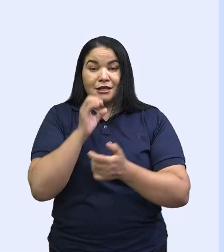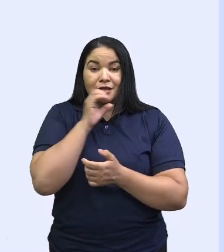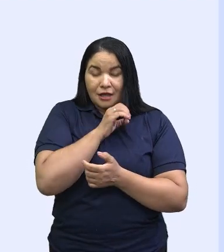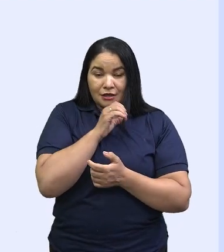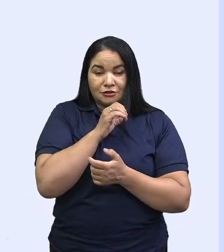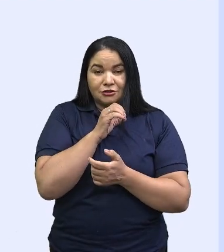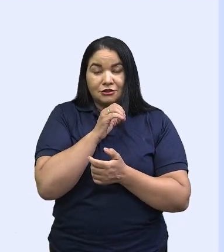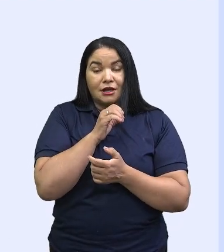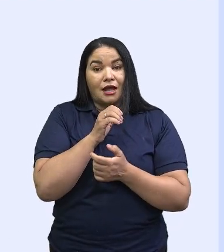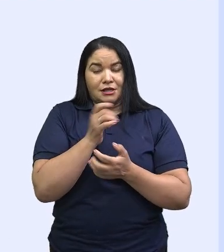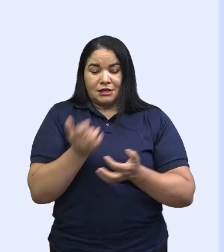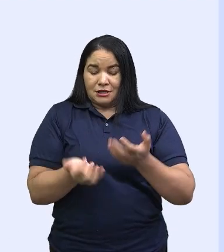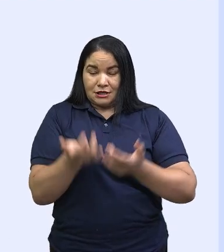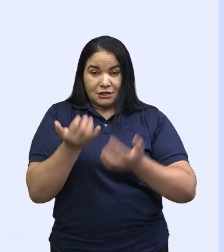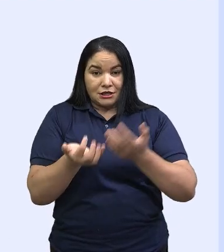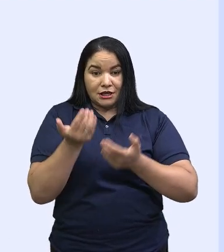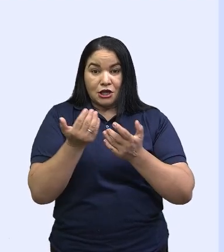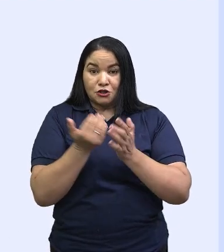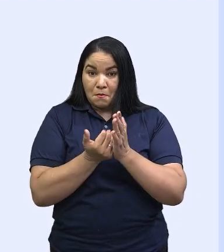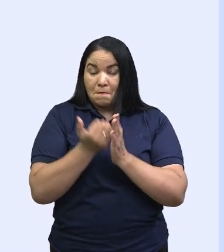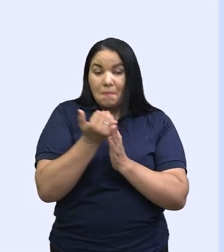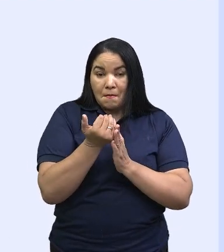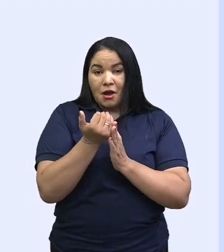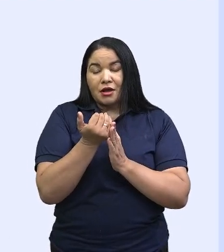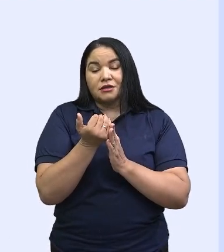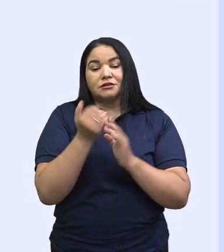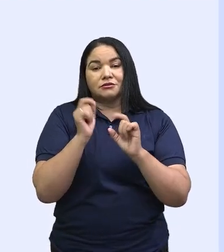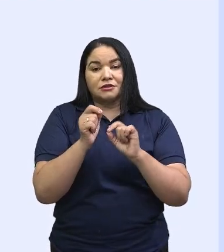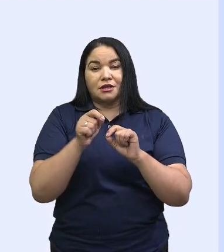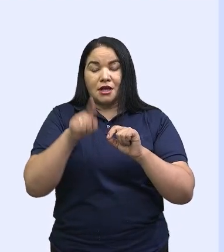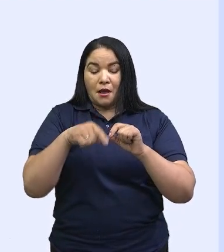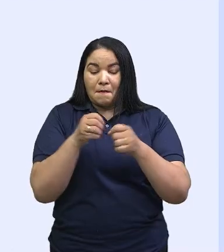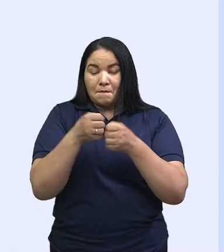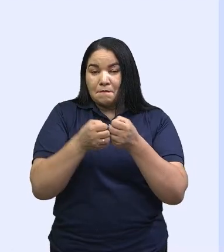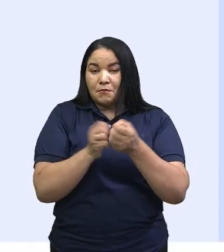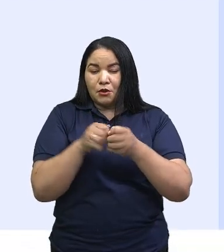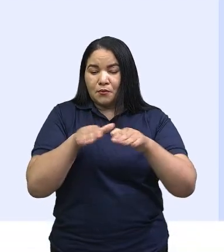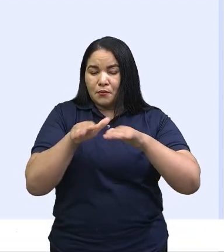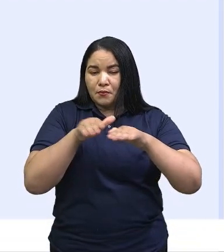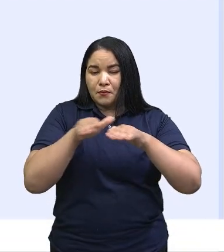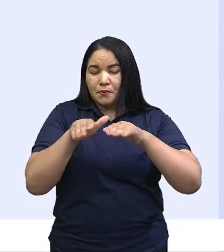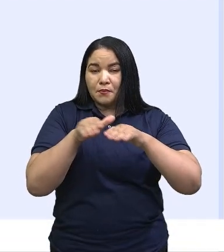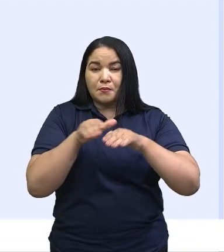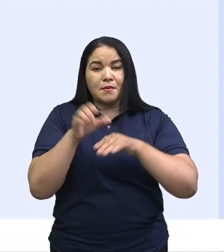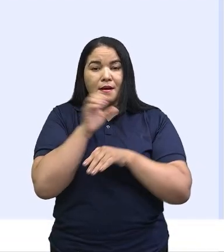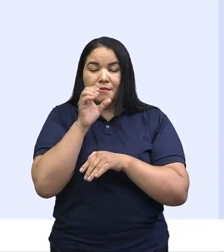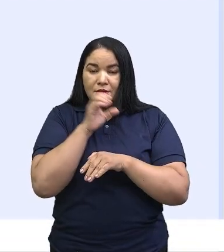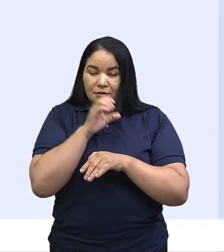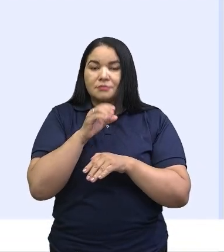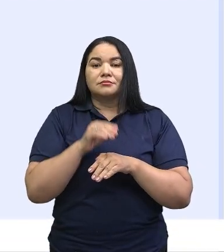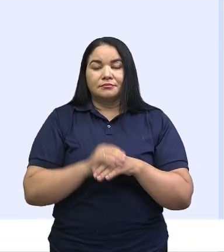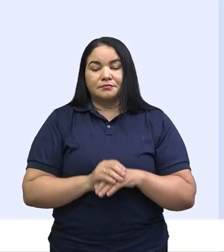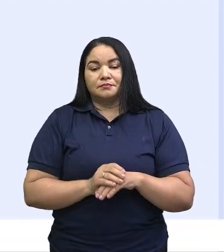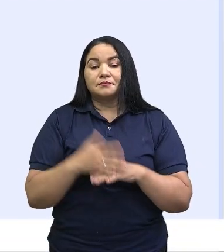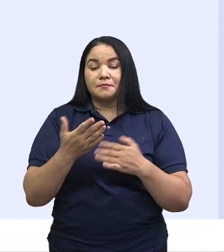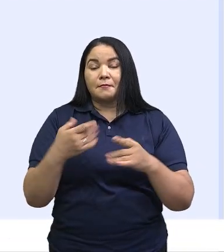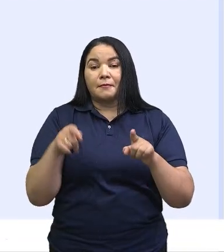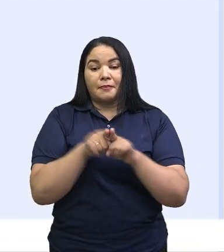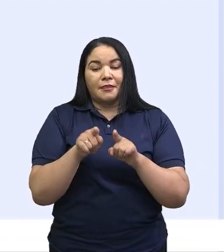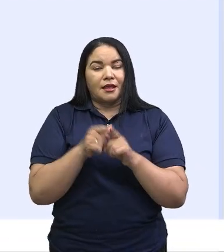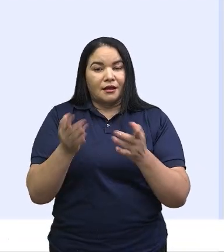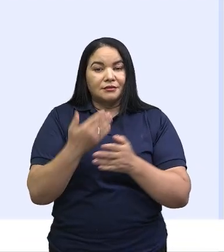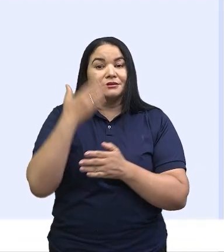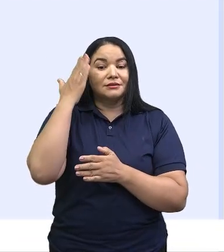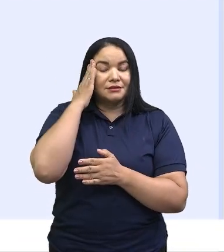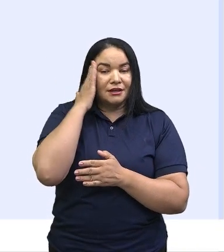quanto mais aquecido for um corpo, mais agitadas ficam as moléculas. Muito bem. E agora que eu já